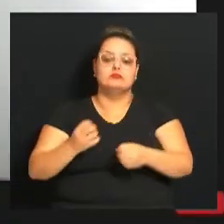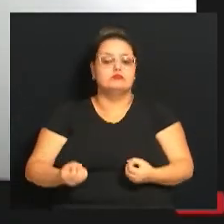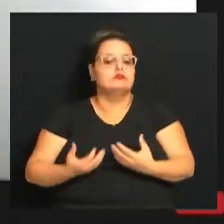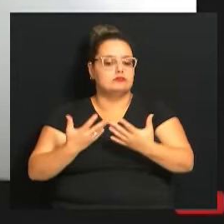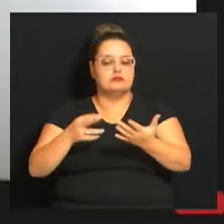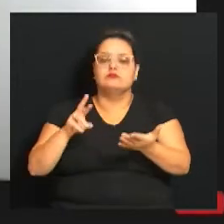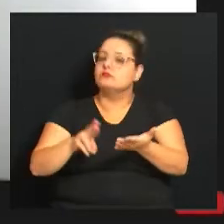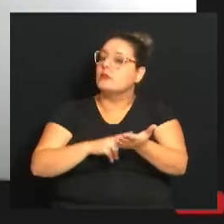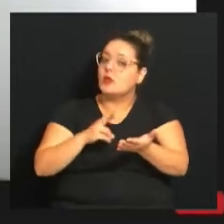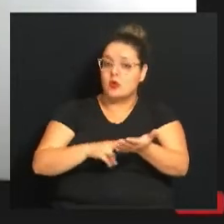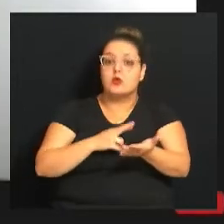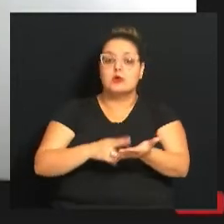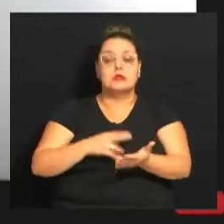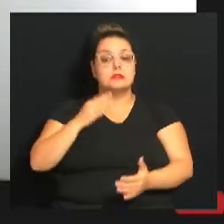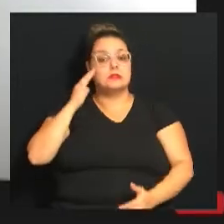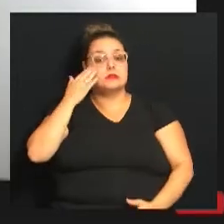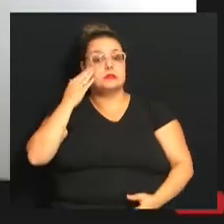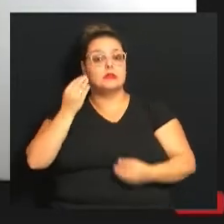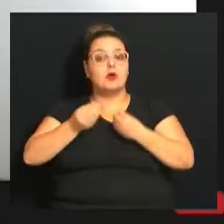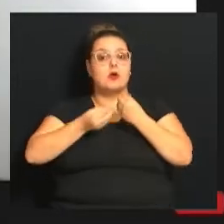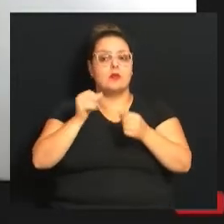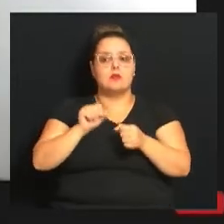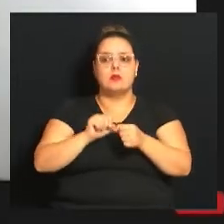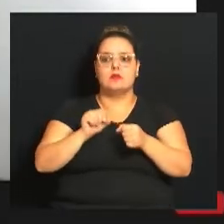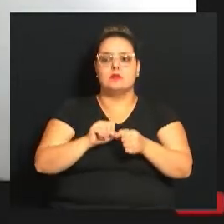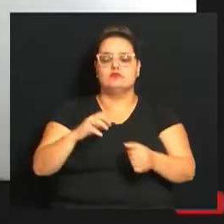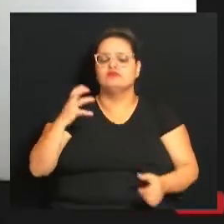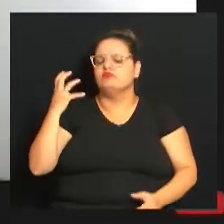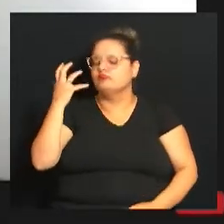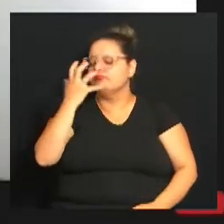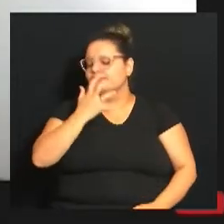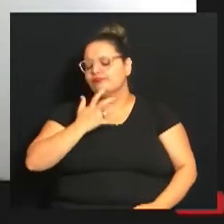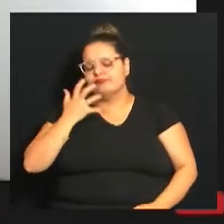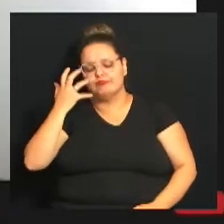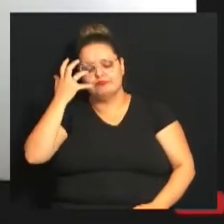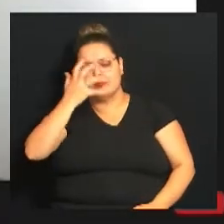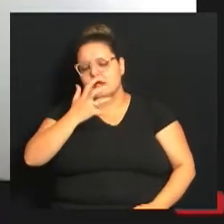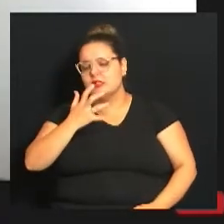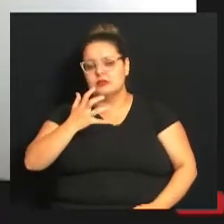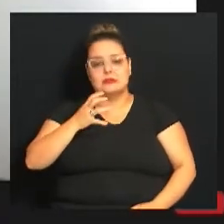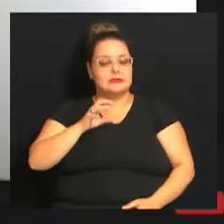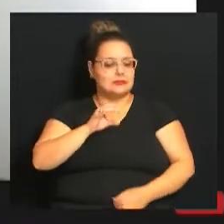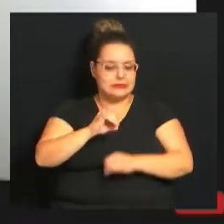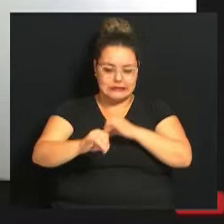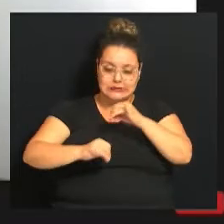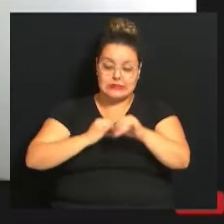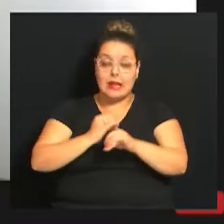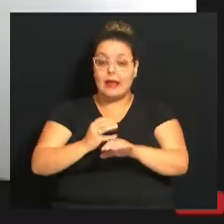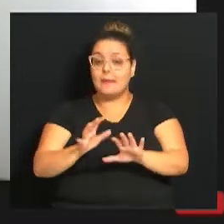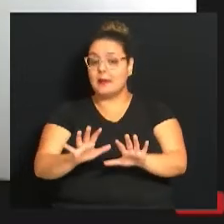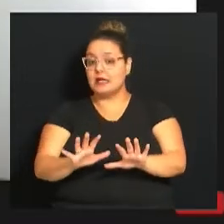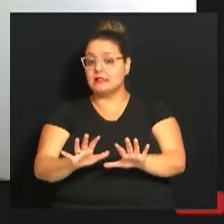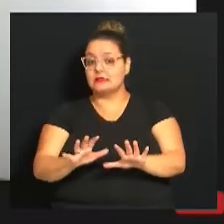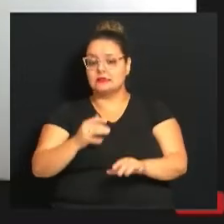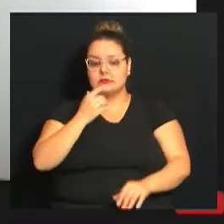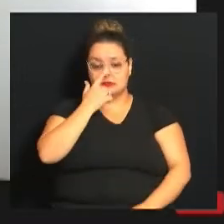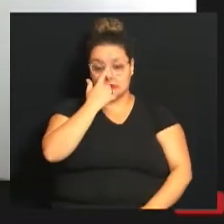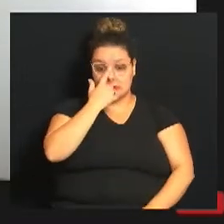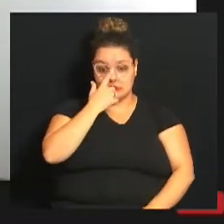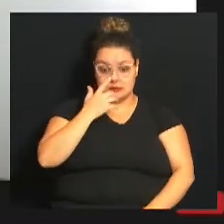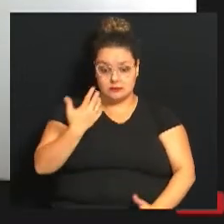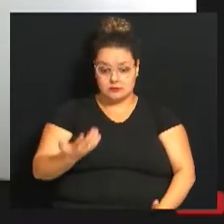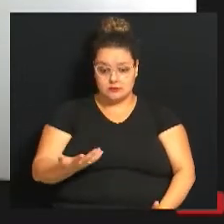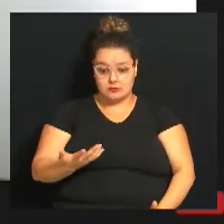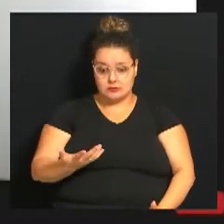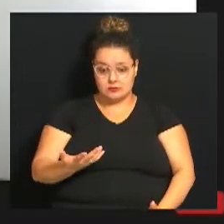universo, entender como fazer, e eu me apaixonei por esse mundo e segui nele. Mas acho que também é uma característica